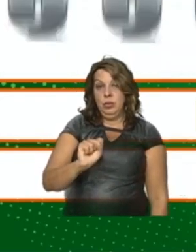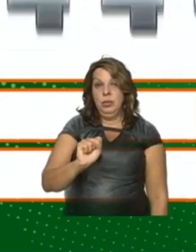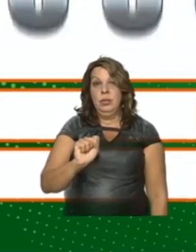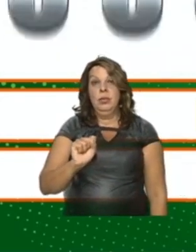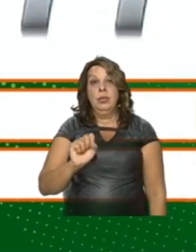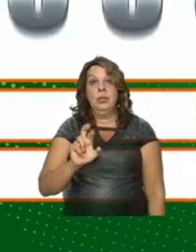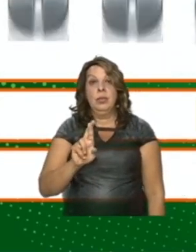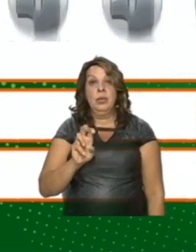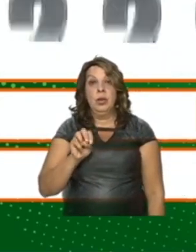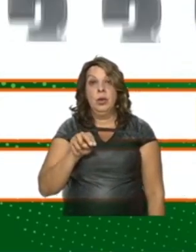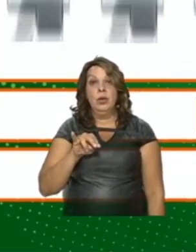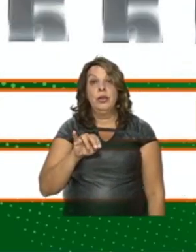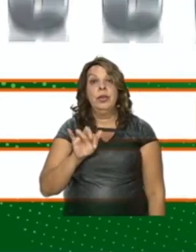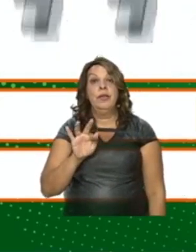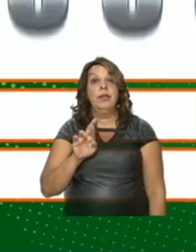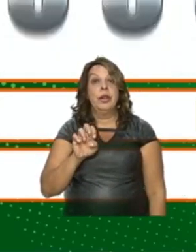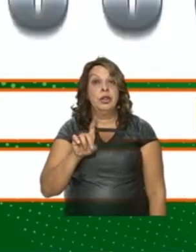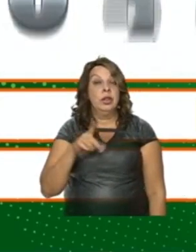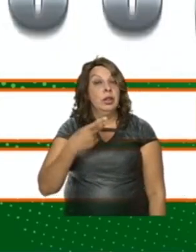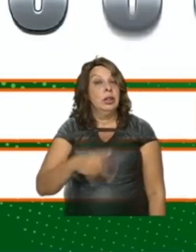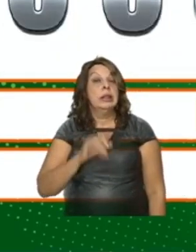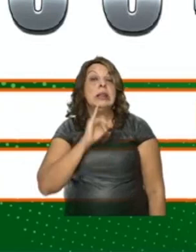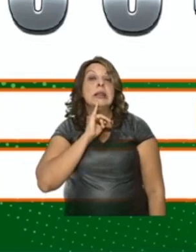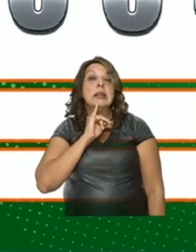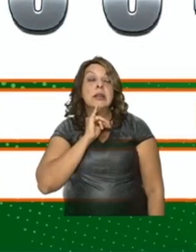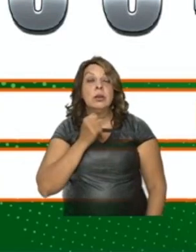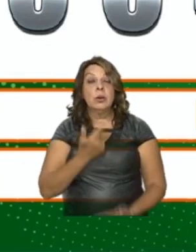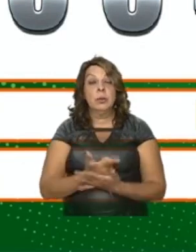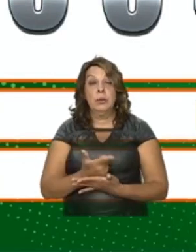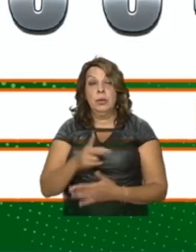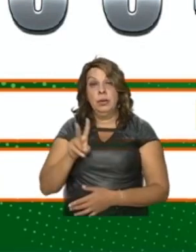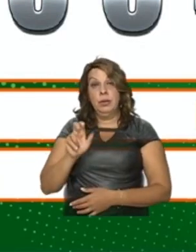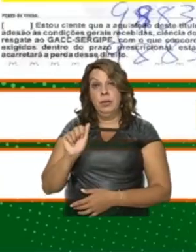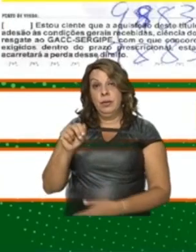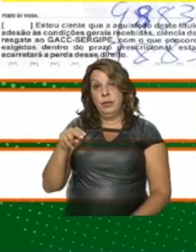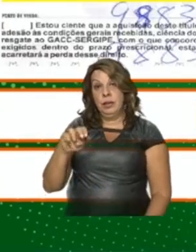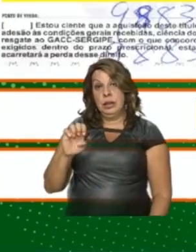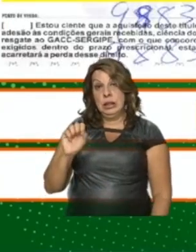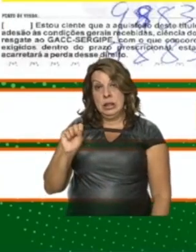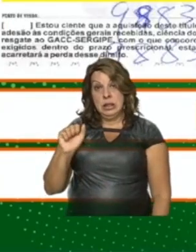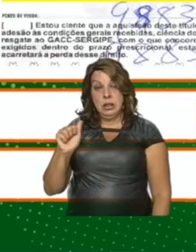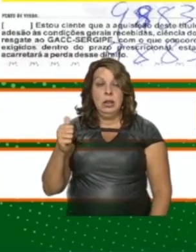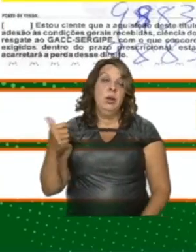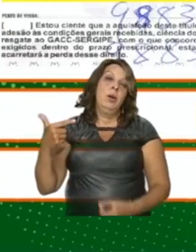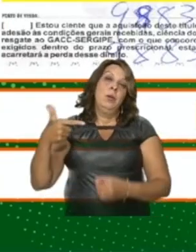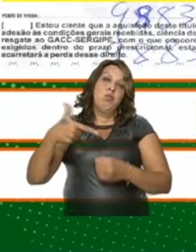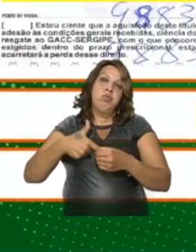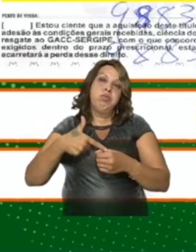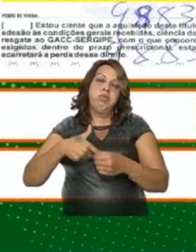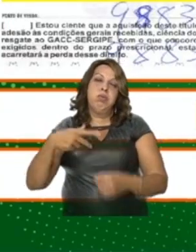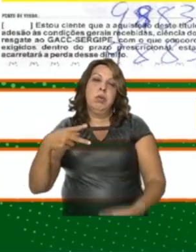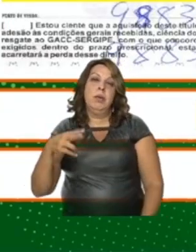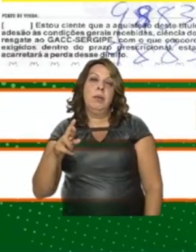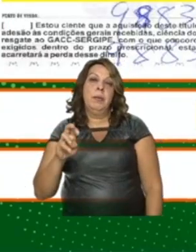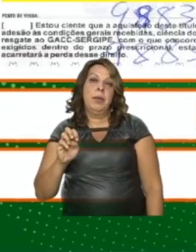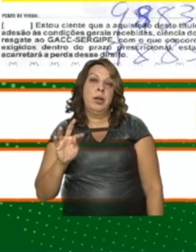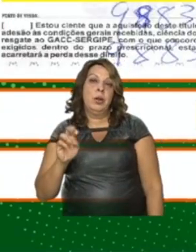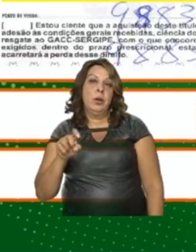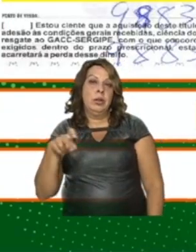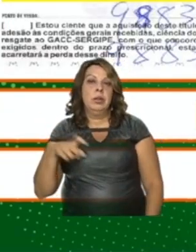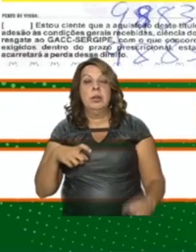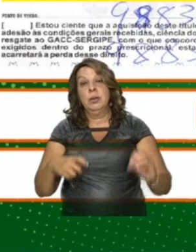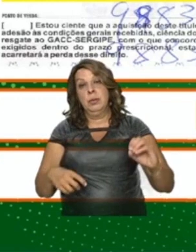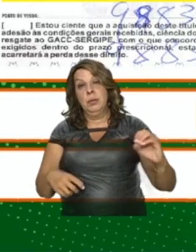113548, Rony Frete, é de Itabaiana, adquiriu com Vanessa aí no Posto Petrox, Regional Socorro 2. Eu já anuncio